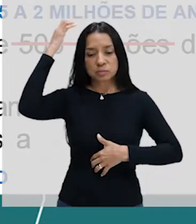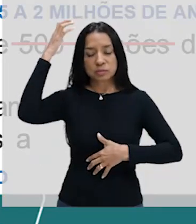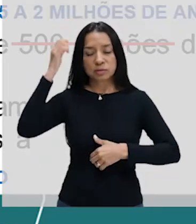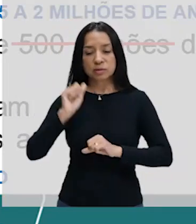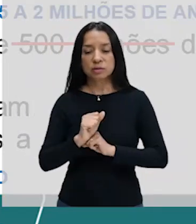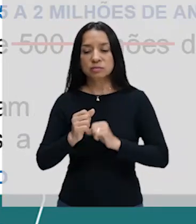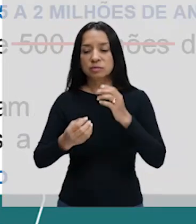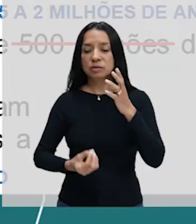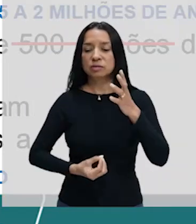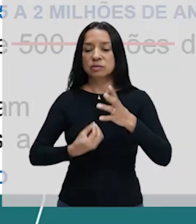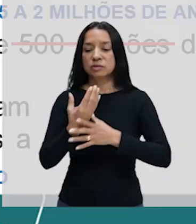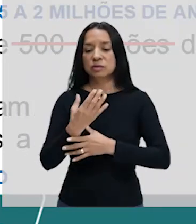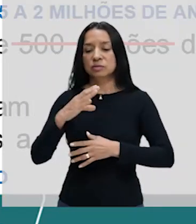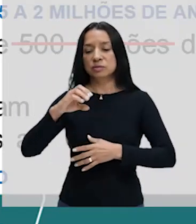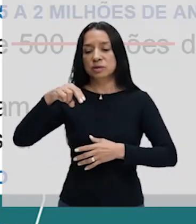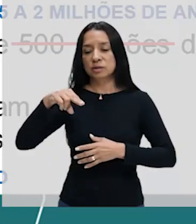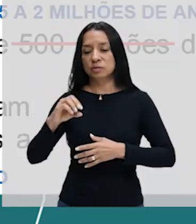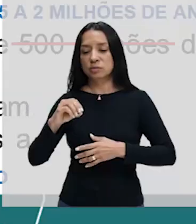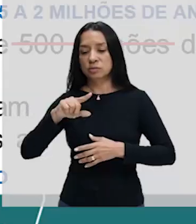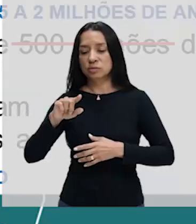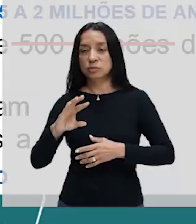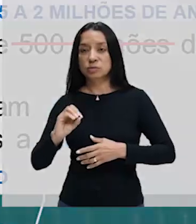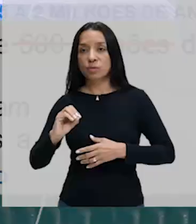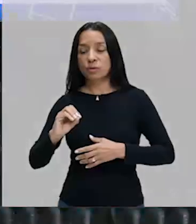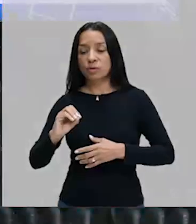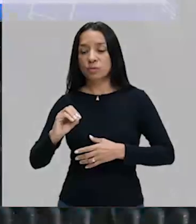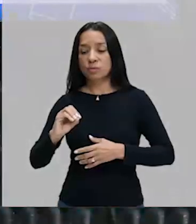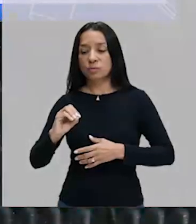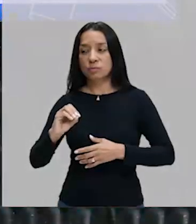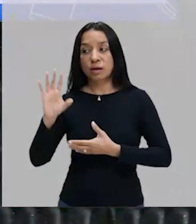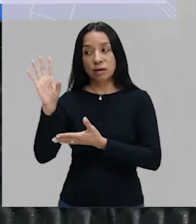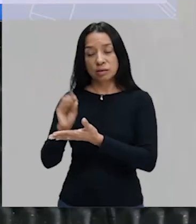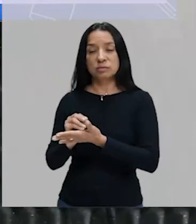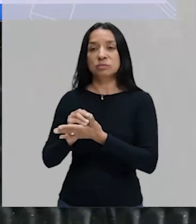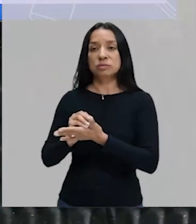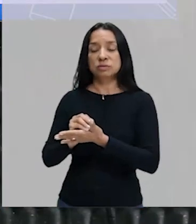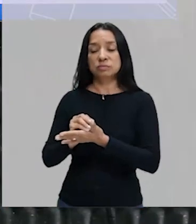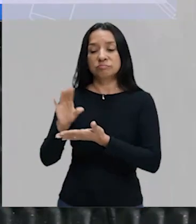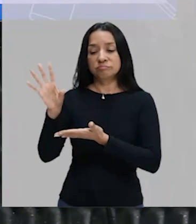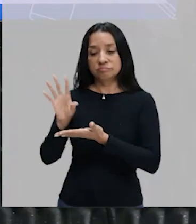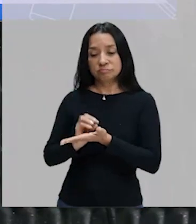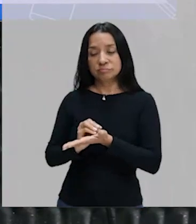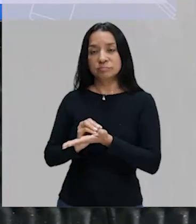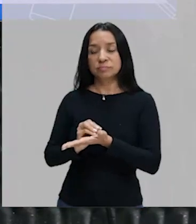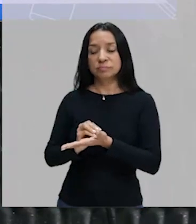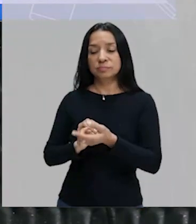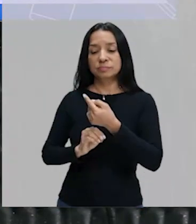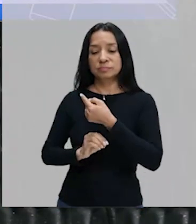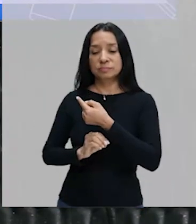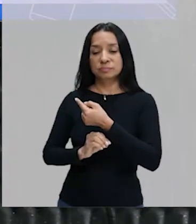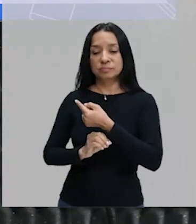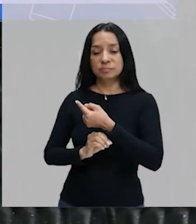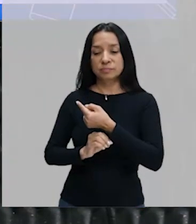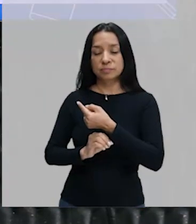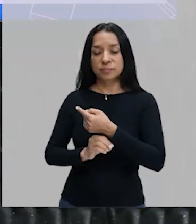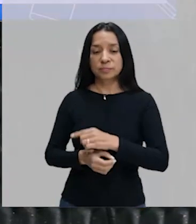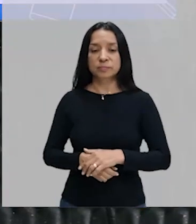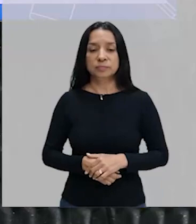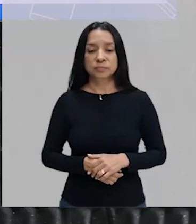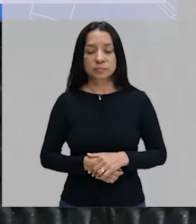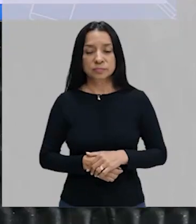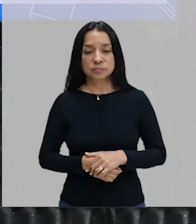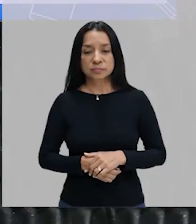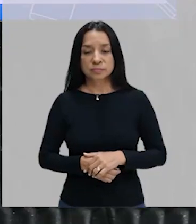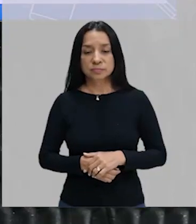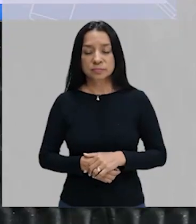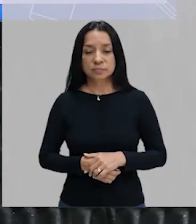no Cenozoico. Anota isso aqui, pessoal. O Cenozoico é a era em que surgiram os primeiros hominídeos, tá?